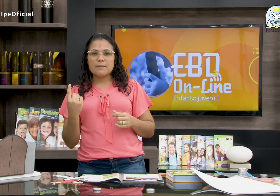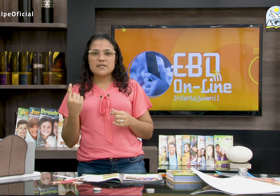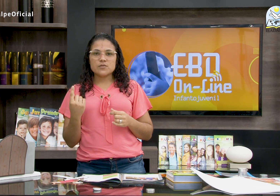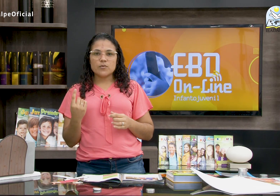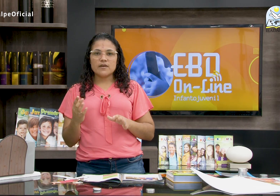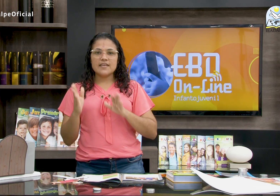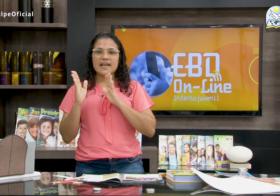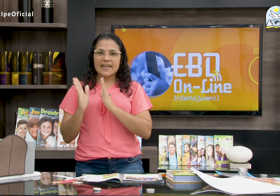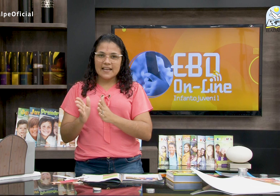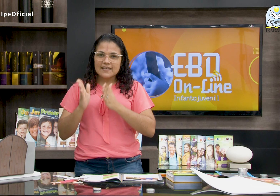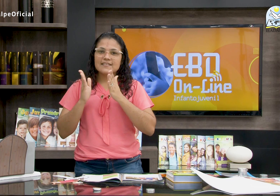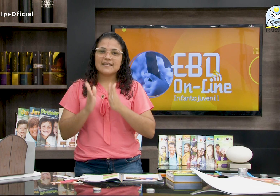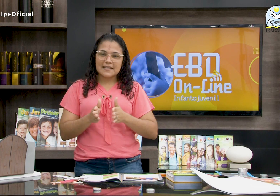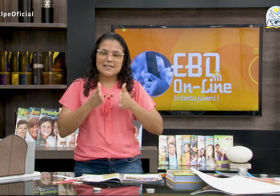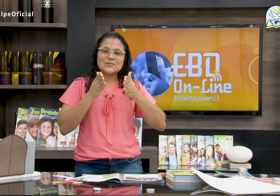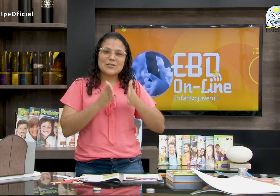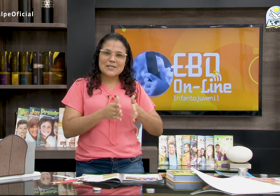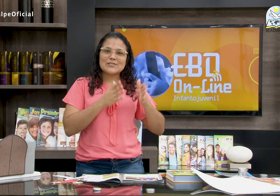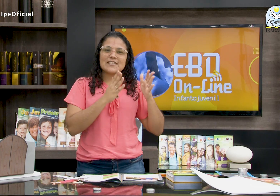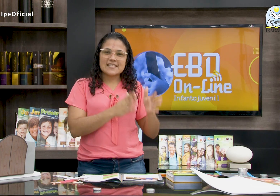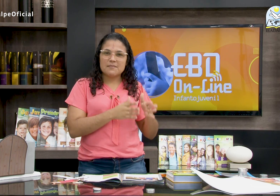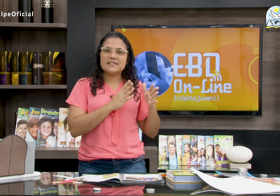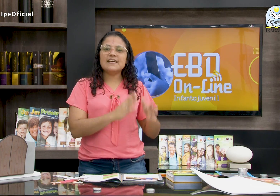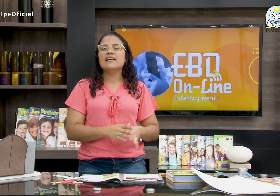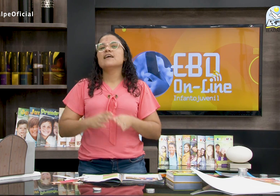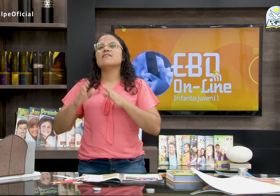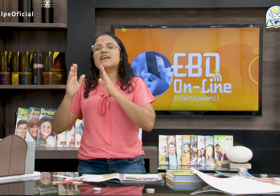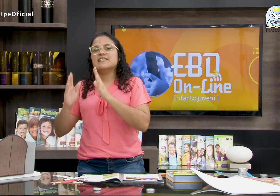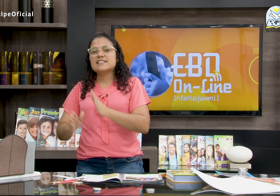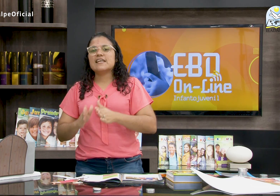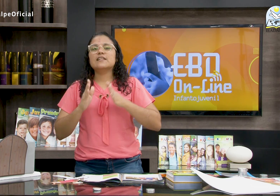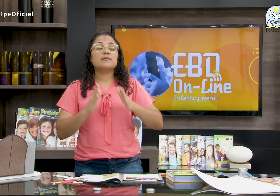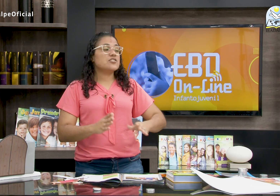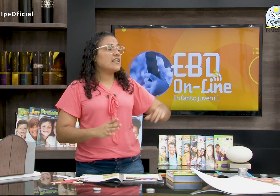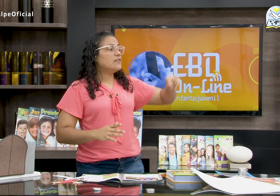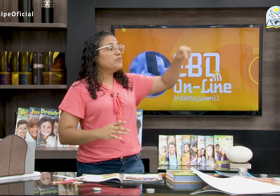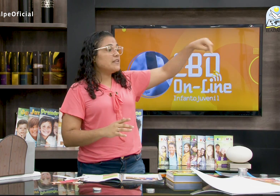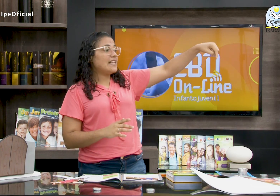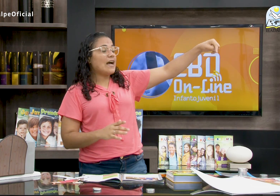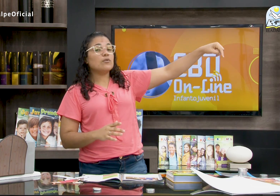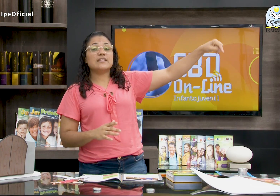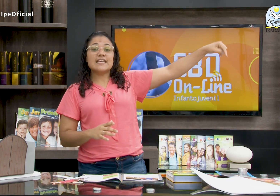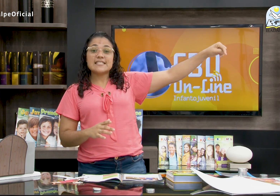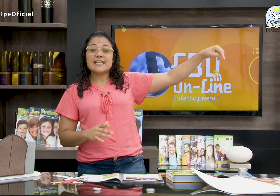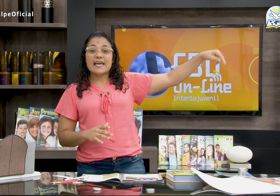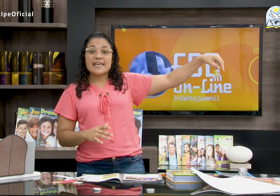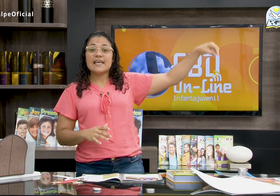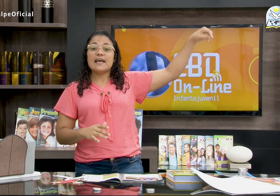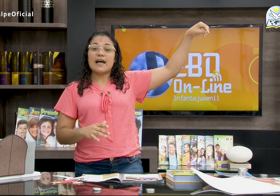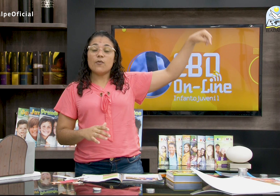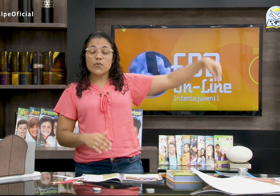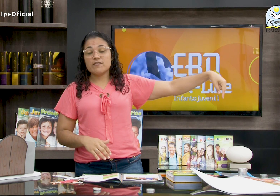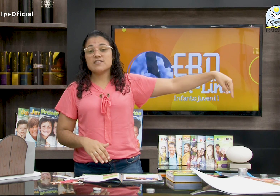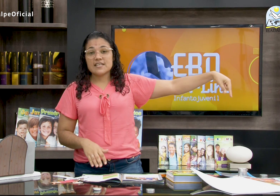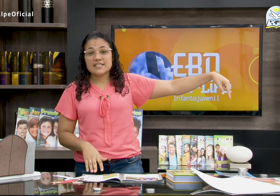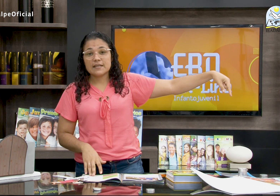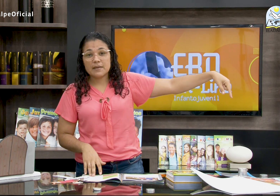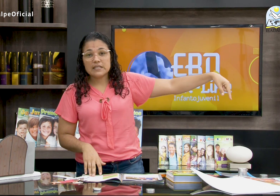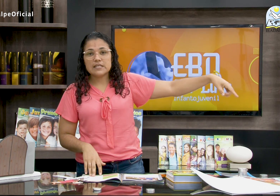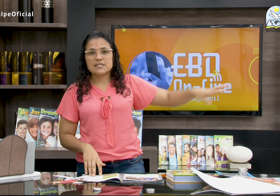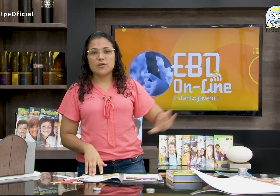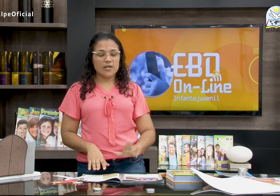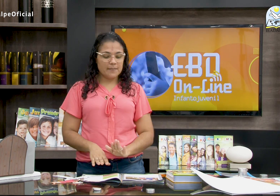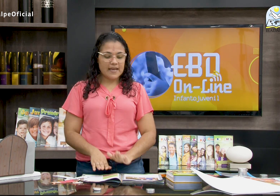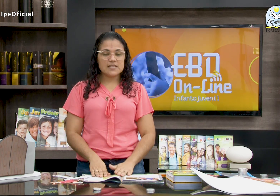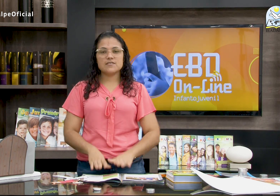a primeira pessoa. E aquela história que a gente já sabe, né? Vai dizendo, para chegar no final, tem que sair o que você